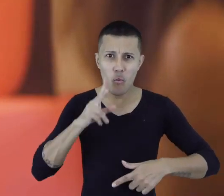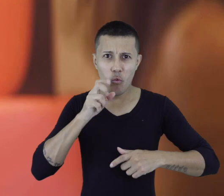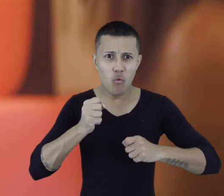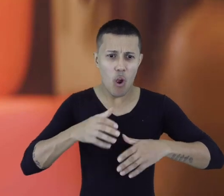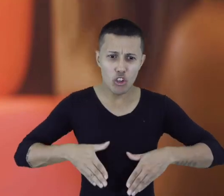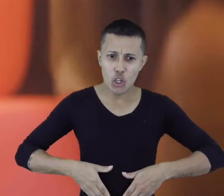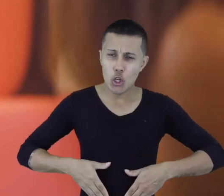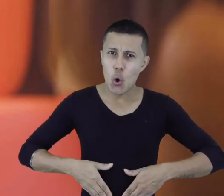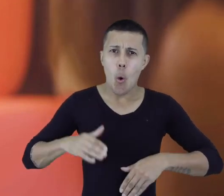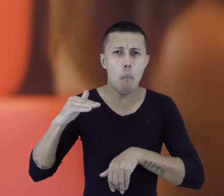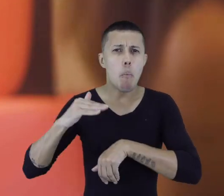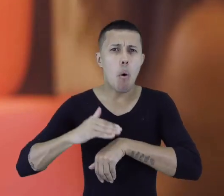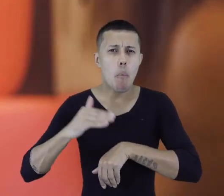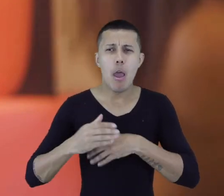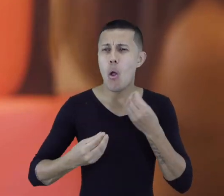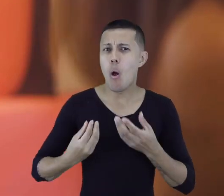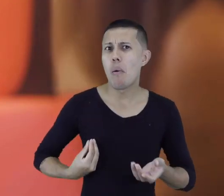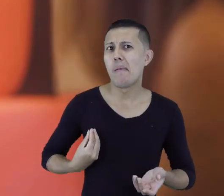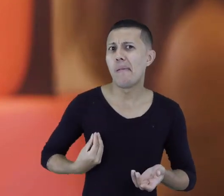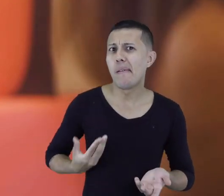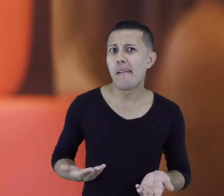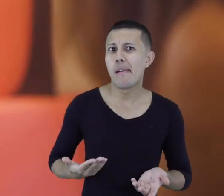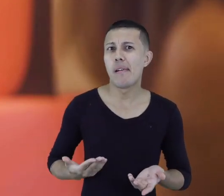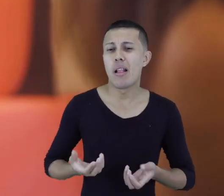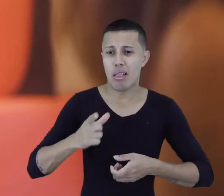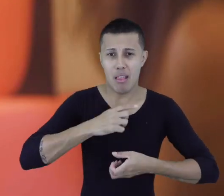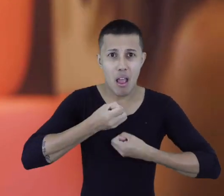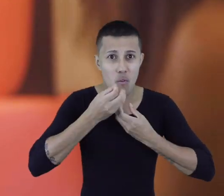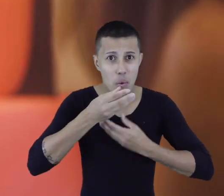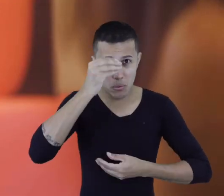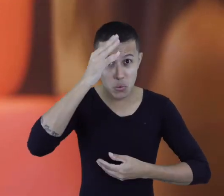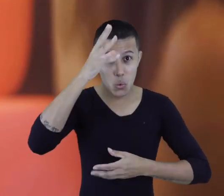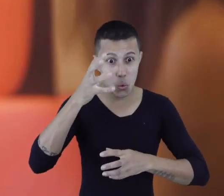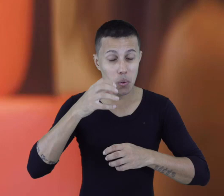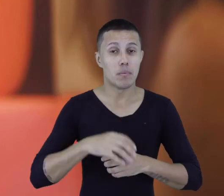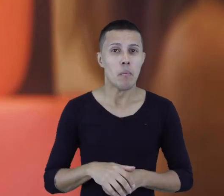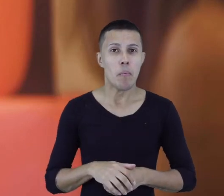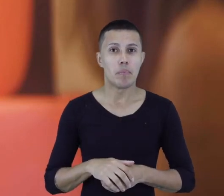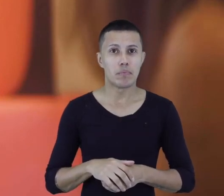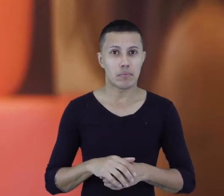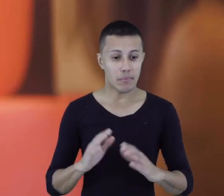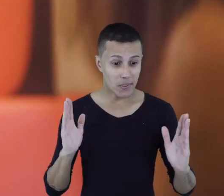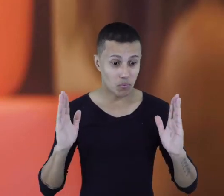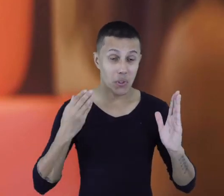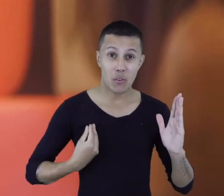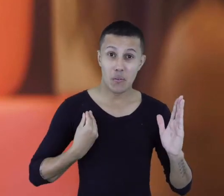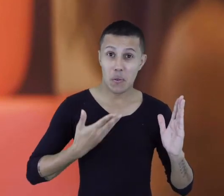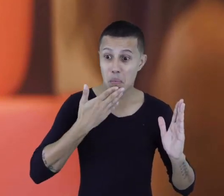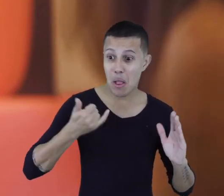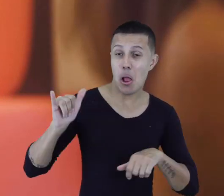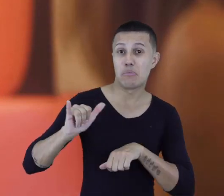fortalecida, conhecendo os momentos que a gente vai passar, mais munida de informação, né, para passar nessa fase da